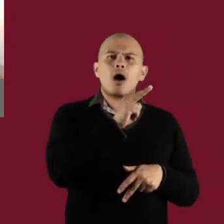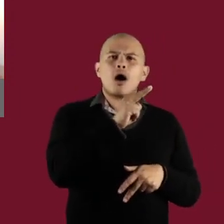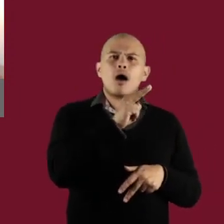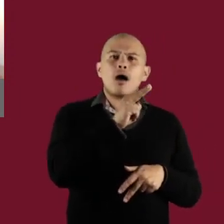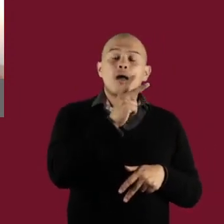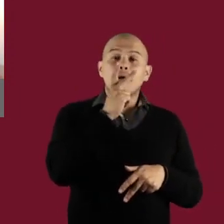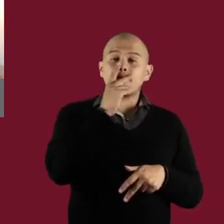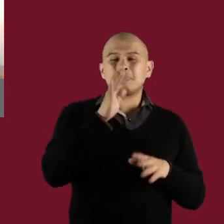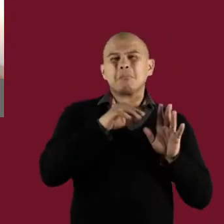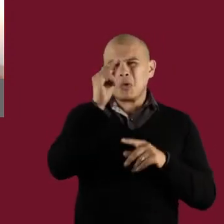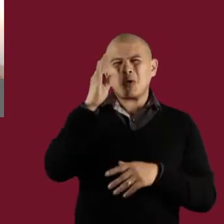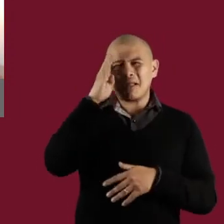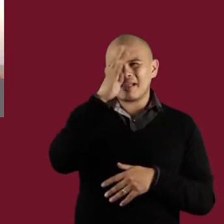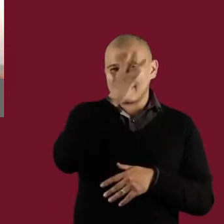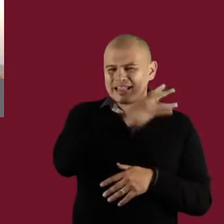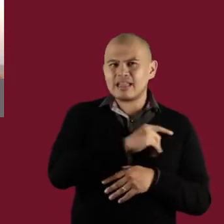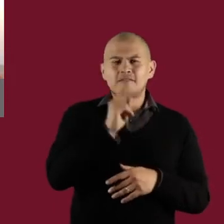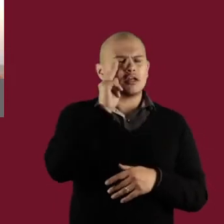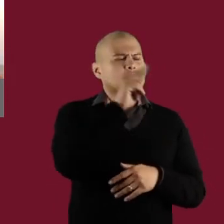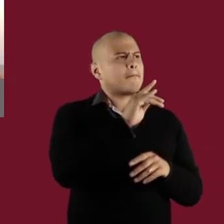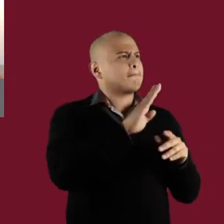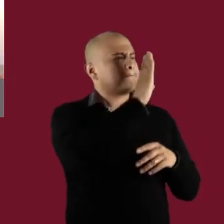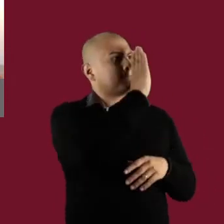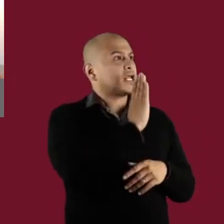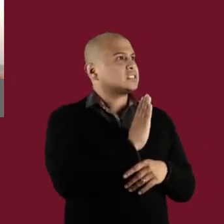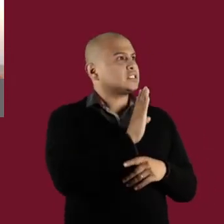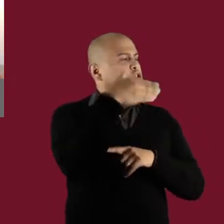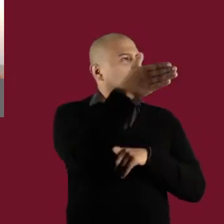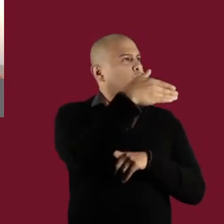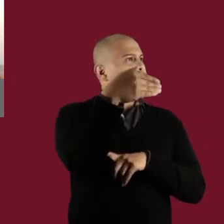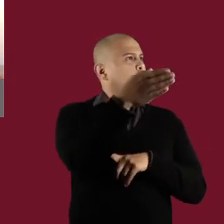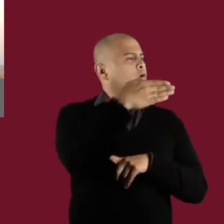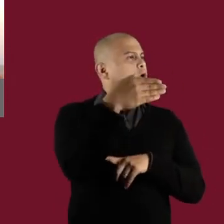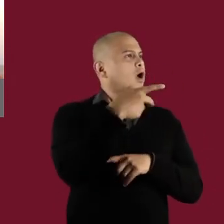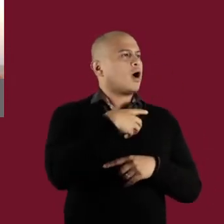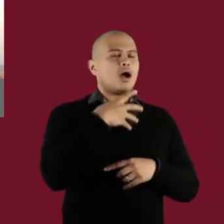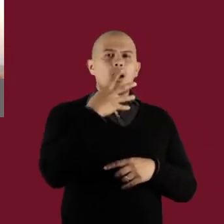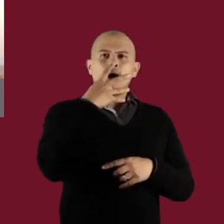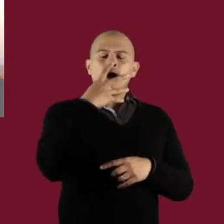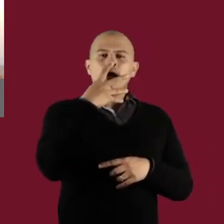eu estava indo, e vejo o nome Brasil e a bandeira. E aquilo